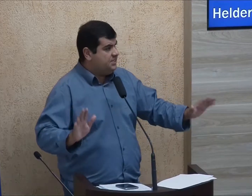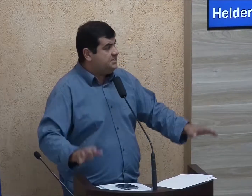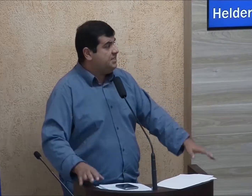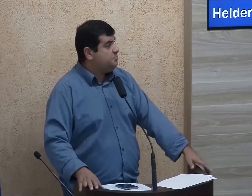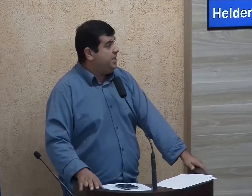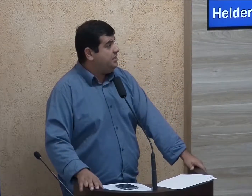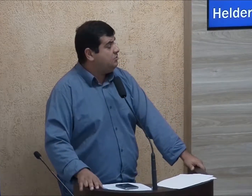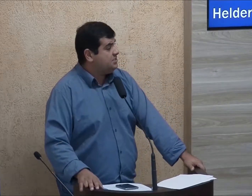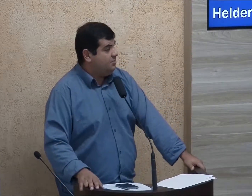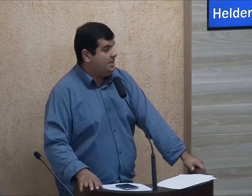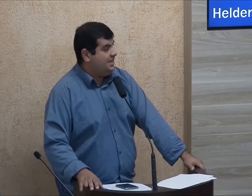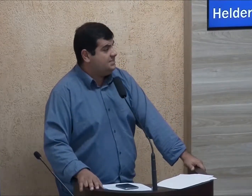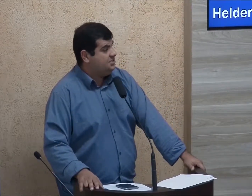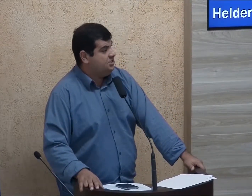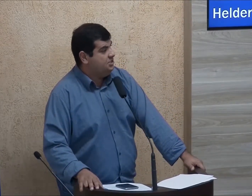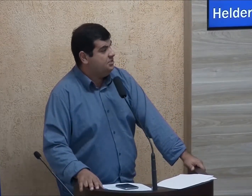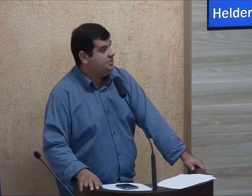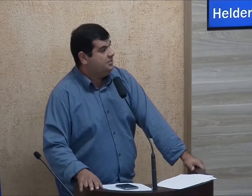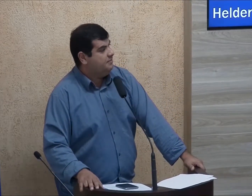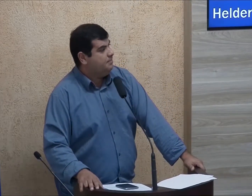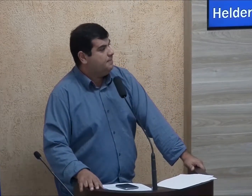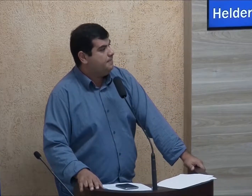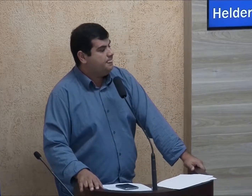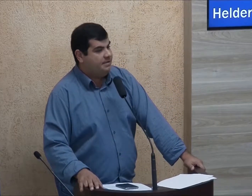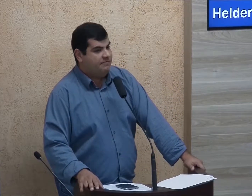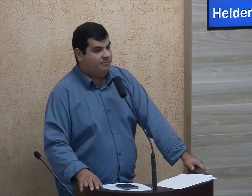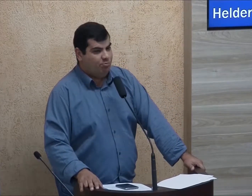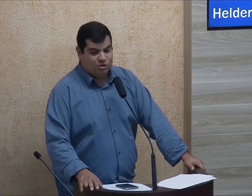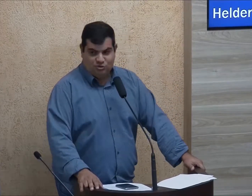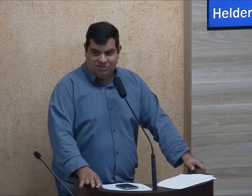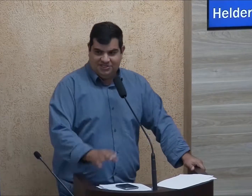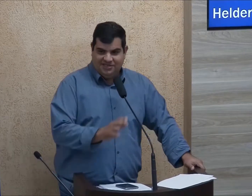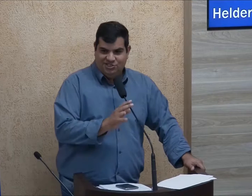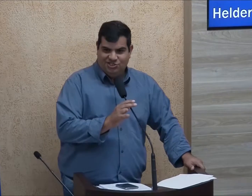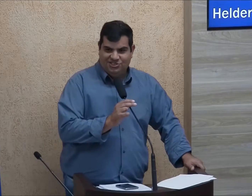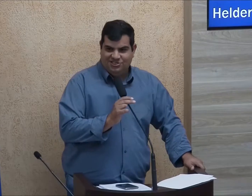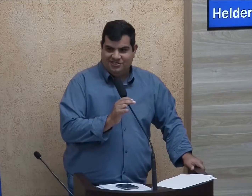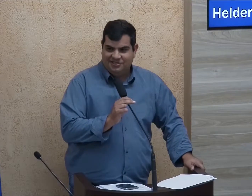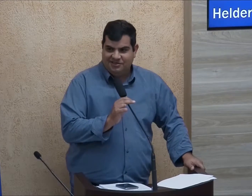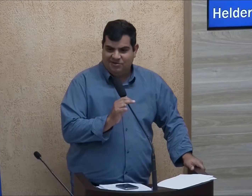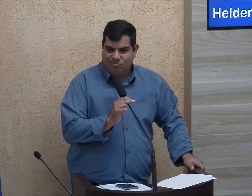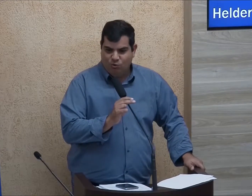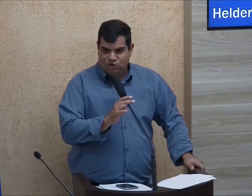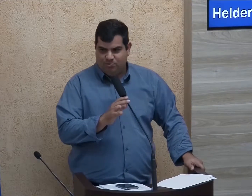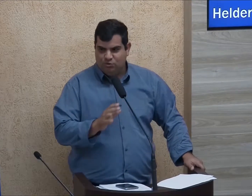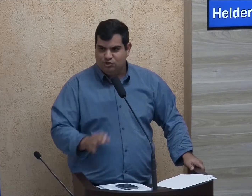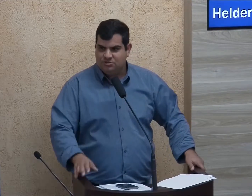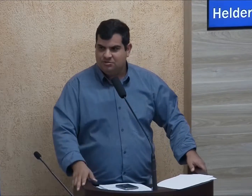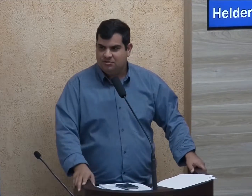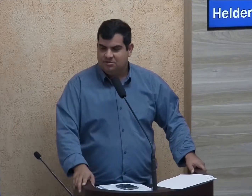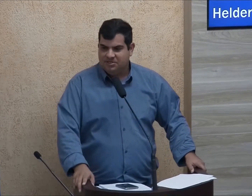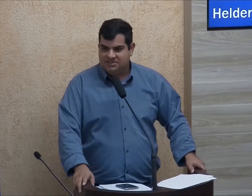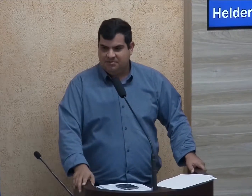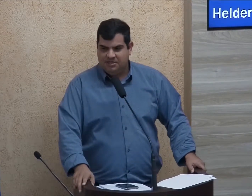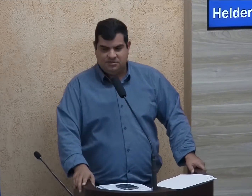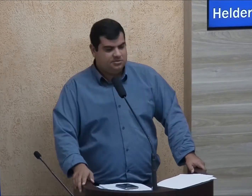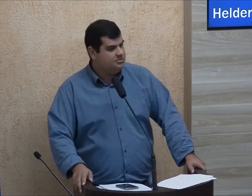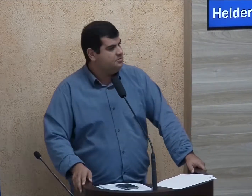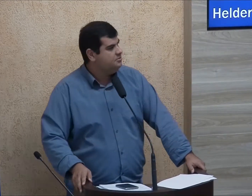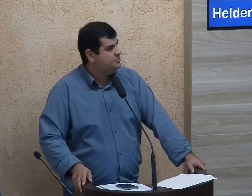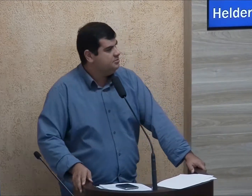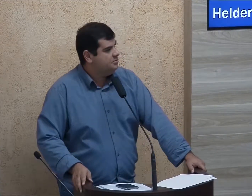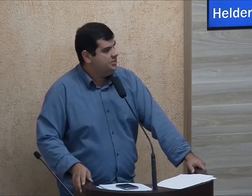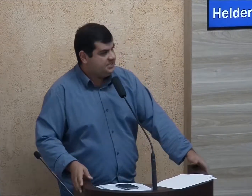entendimento de vocês, e respeito, essa é uma casa de, posso dizer, de múltiplos